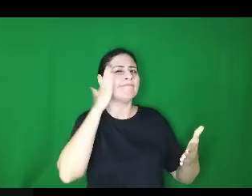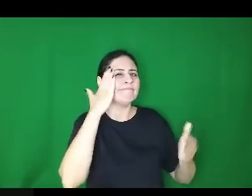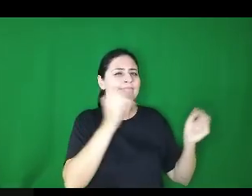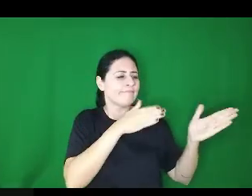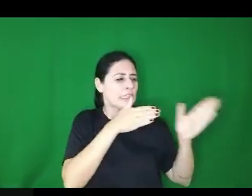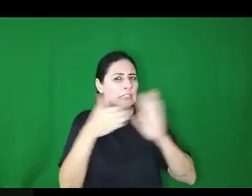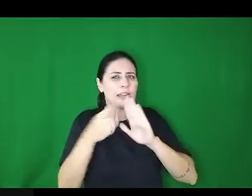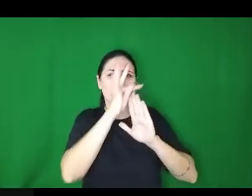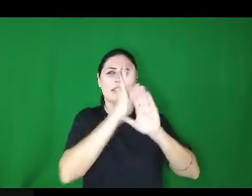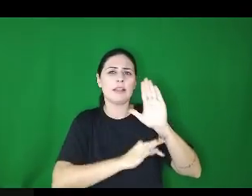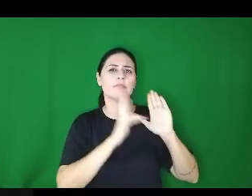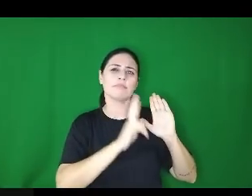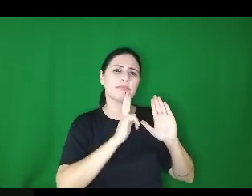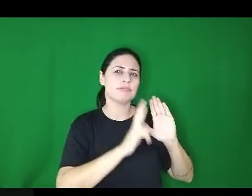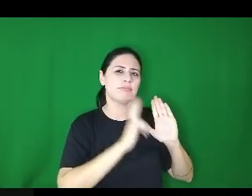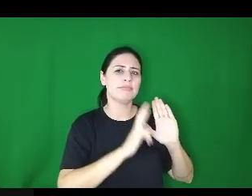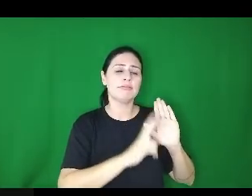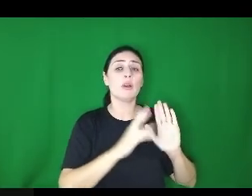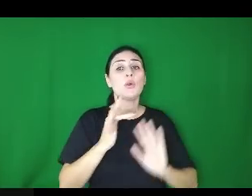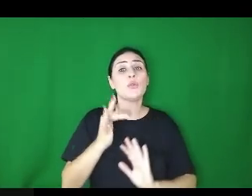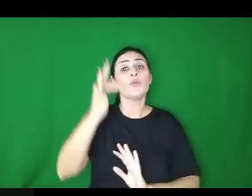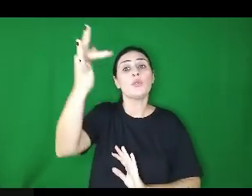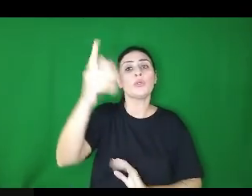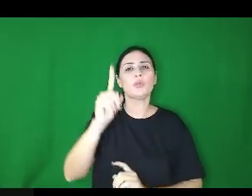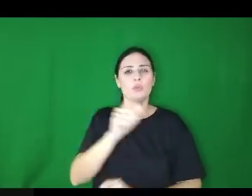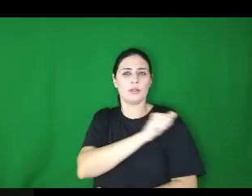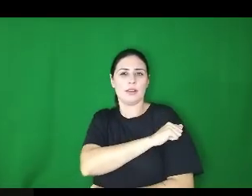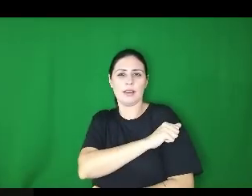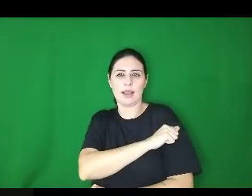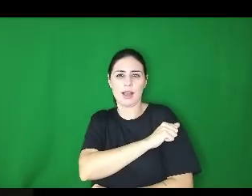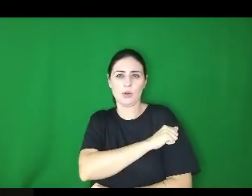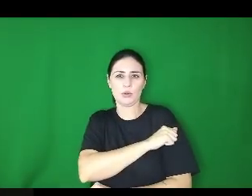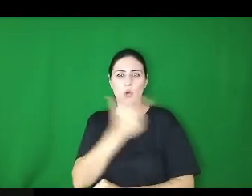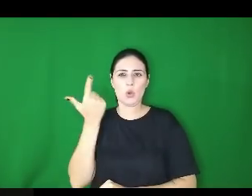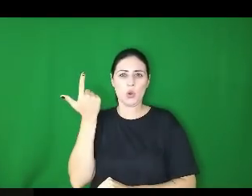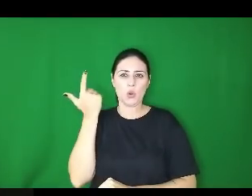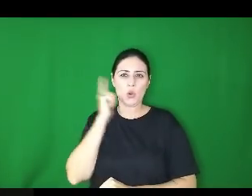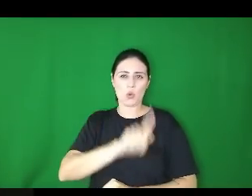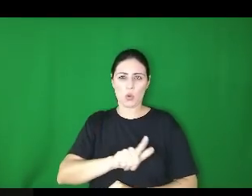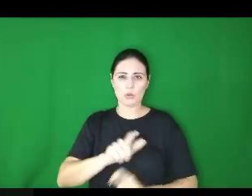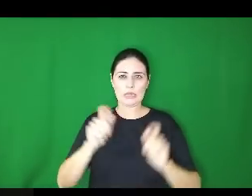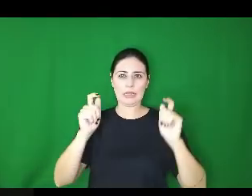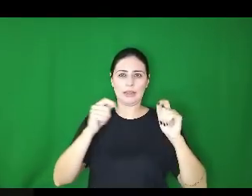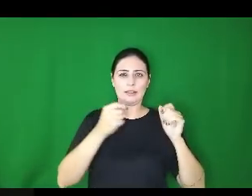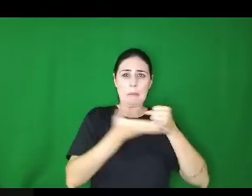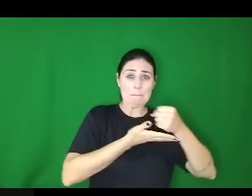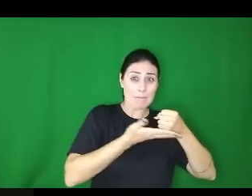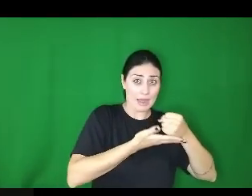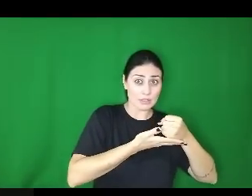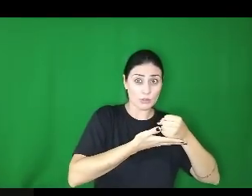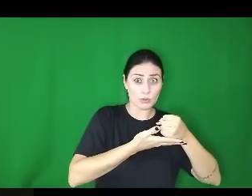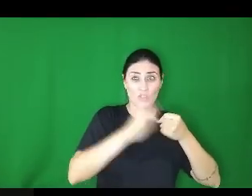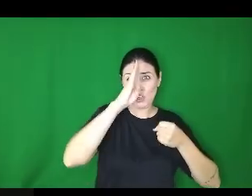esse tipo de texto que os alunos vão encontrar, né? Olha, né? Voltando aqui, né? Você